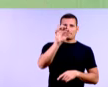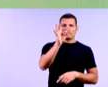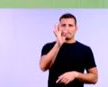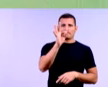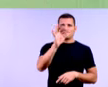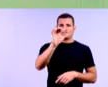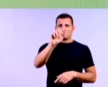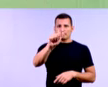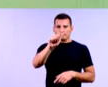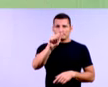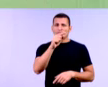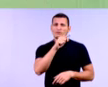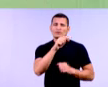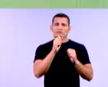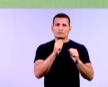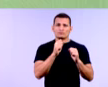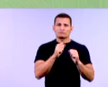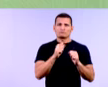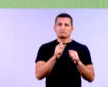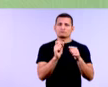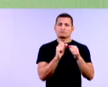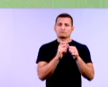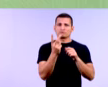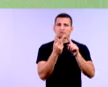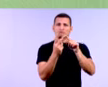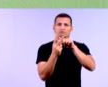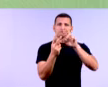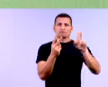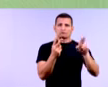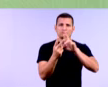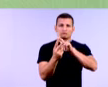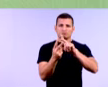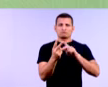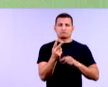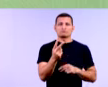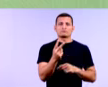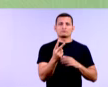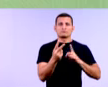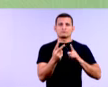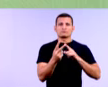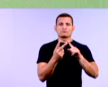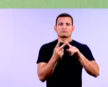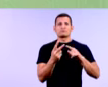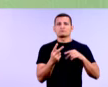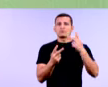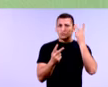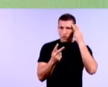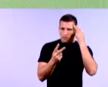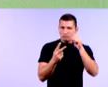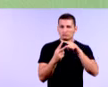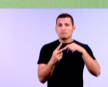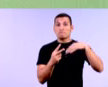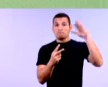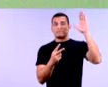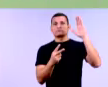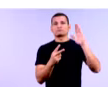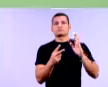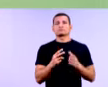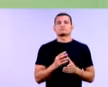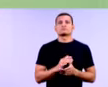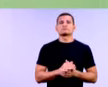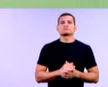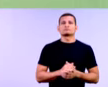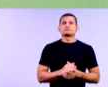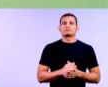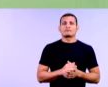nós podemos falar de duas formas de ata. A ata moderna e a ata tradicional. A ata tradicional,